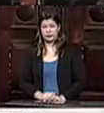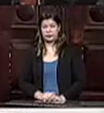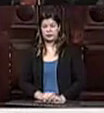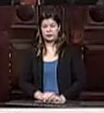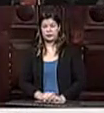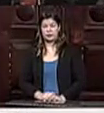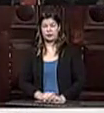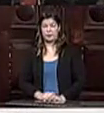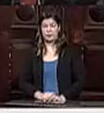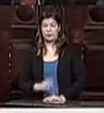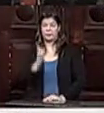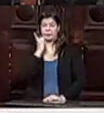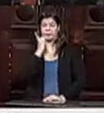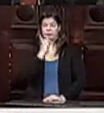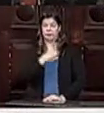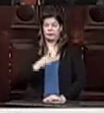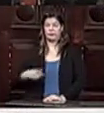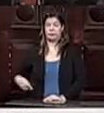Deputado presidente